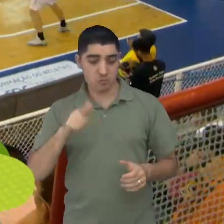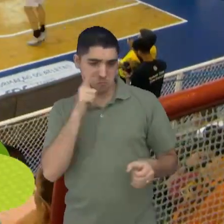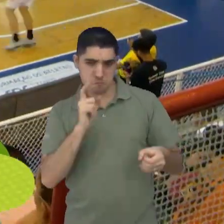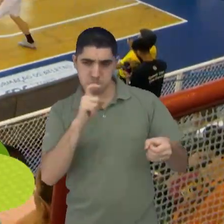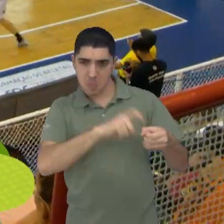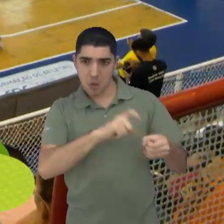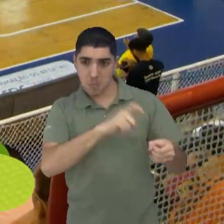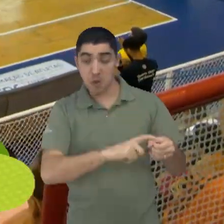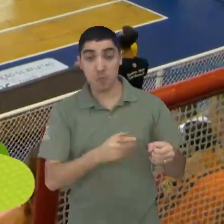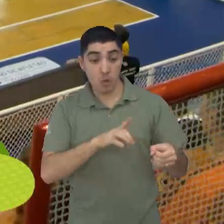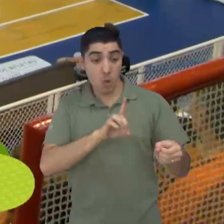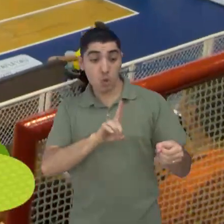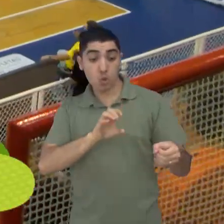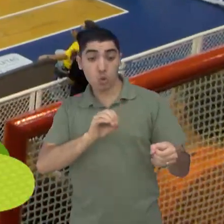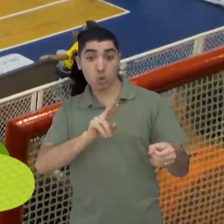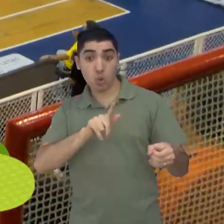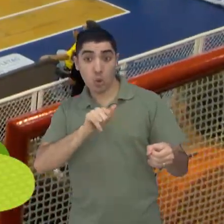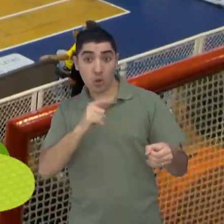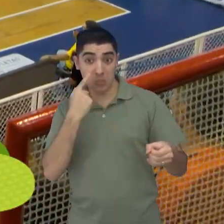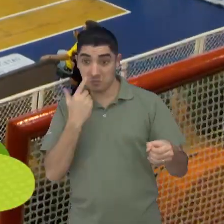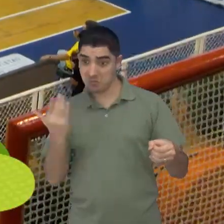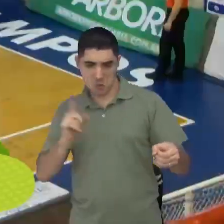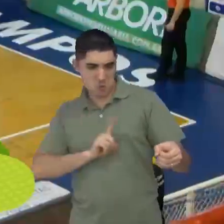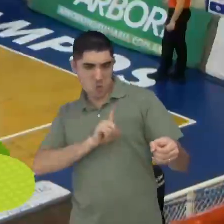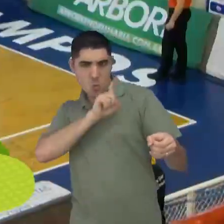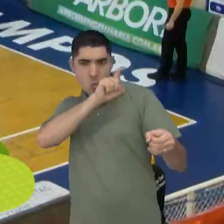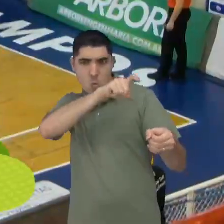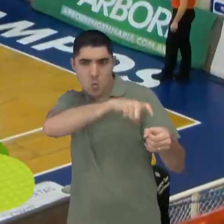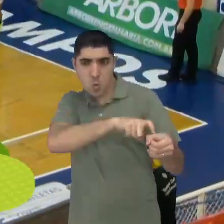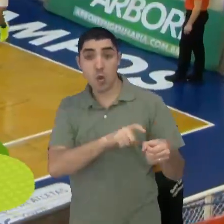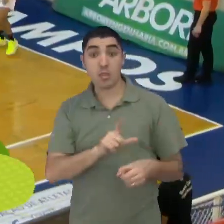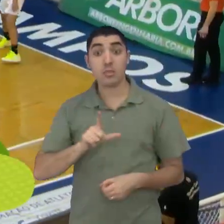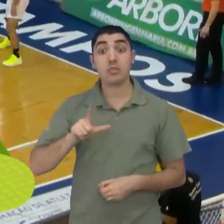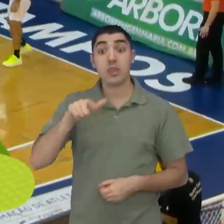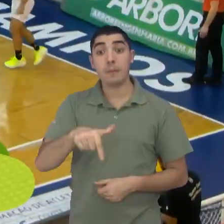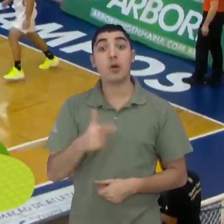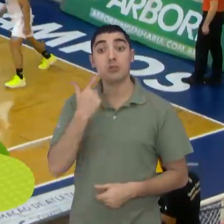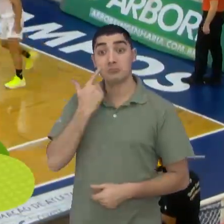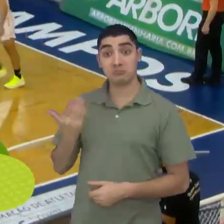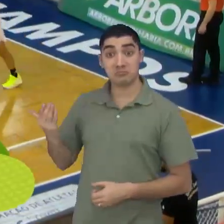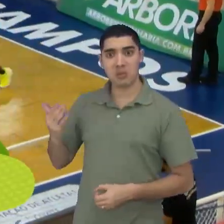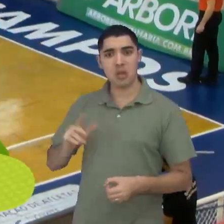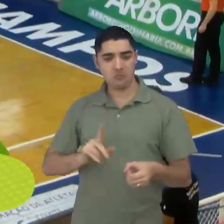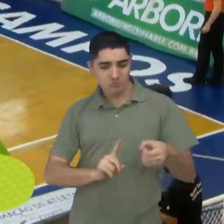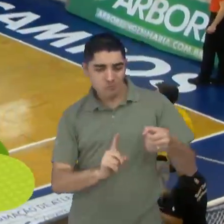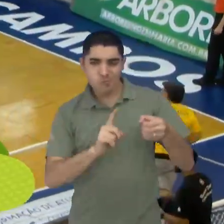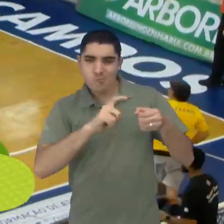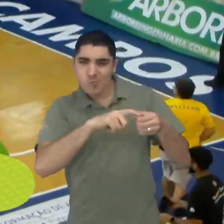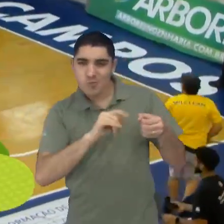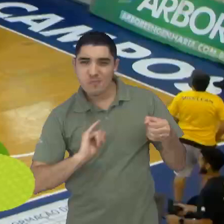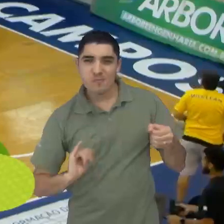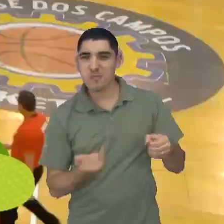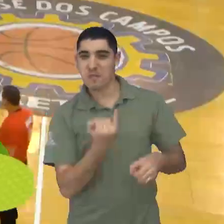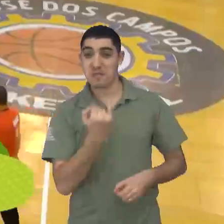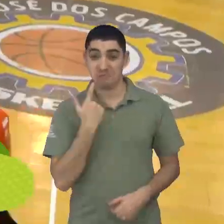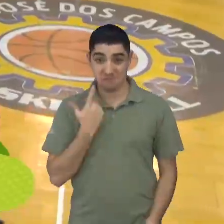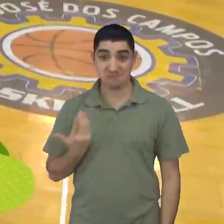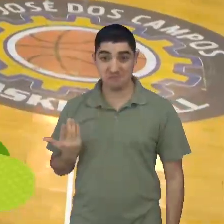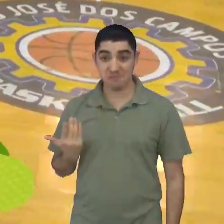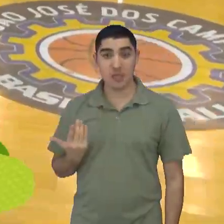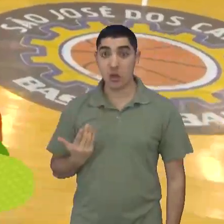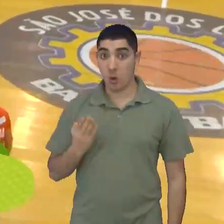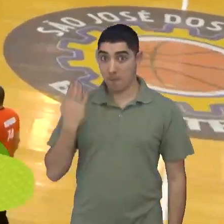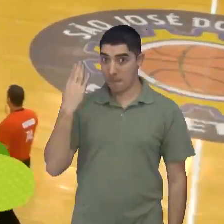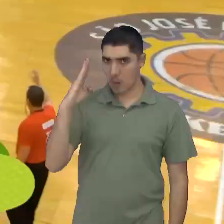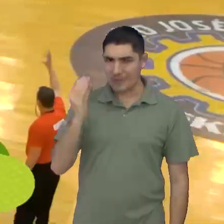a aparecer foi Douglas dos Santos neste arremesso. E depois, dentro do garrafão, explorando a tabela. O